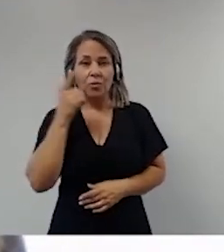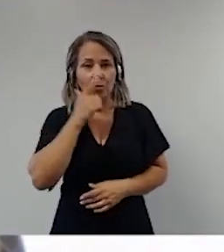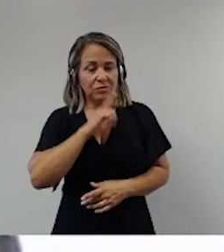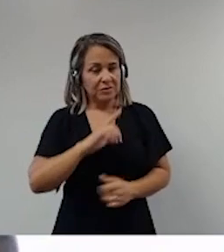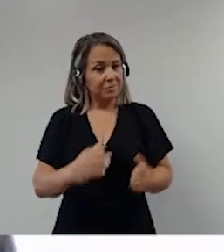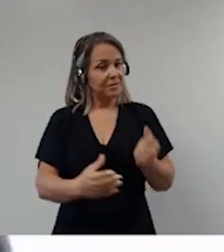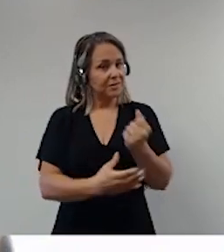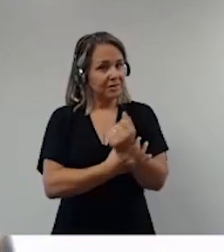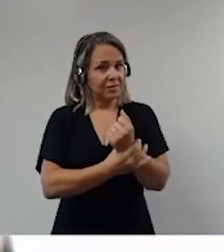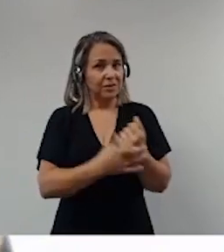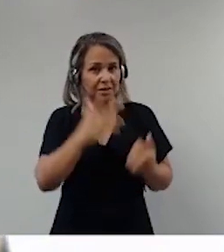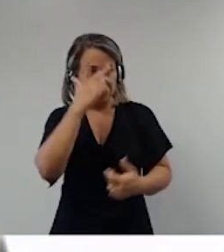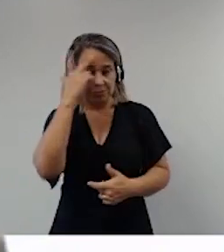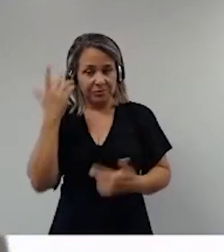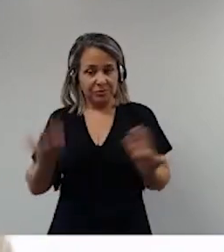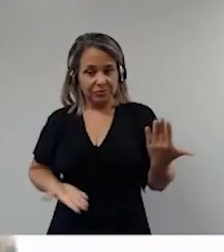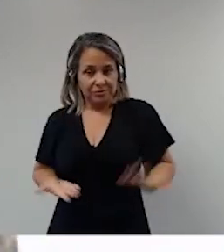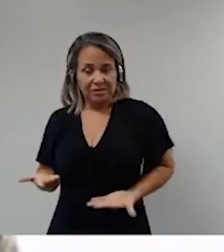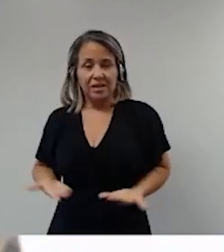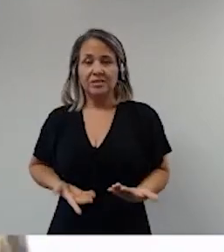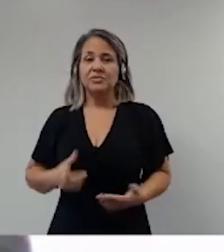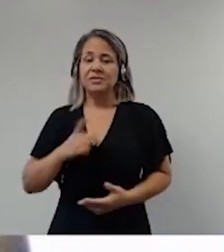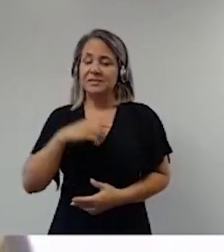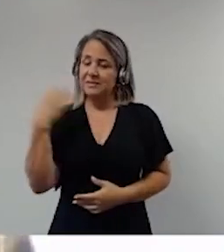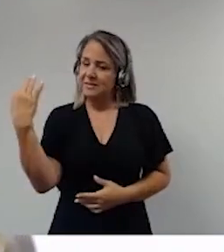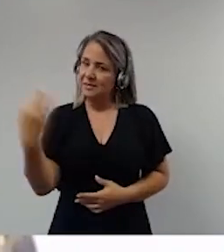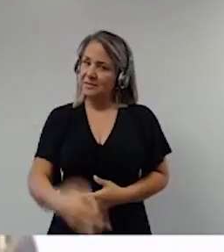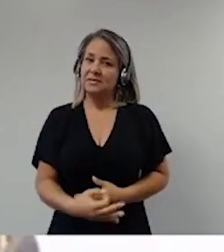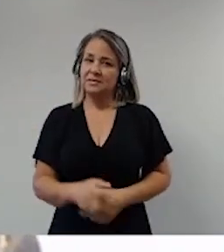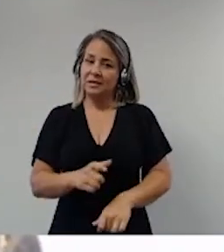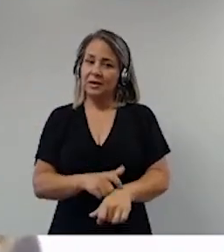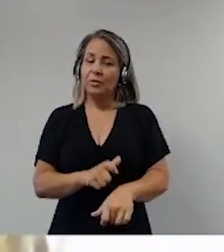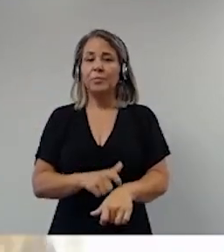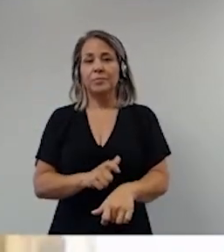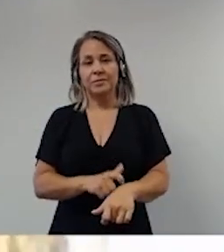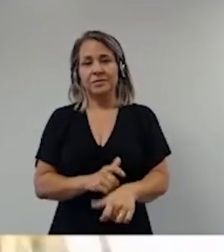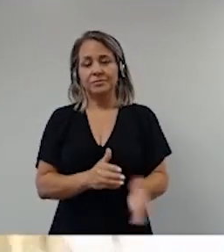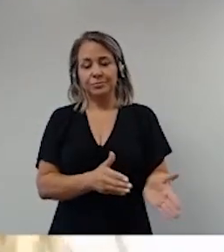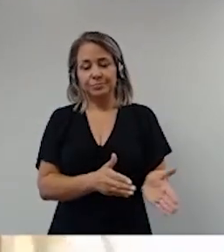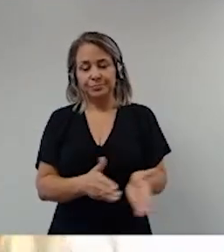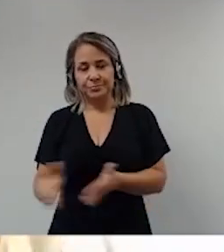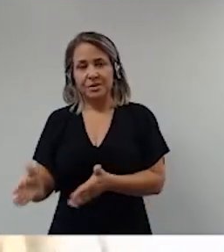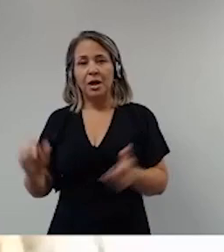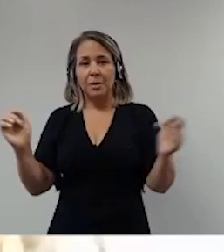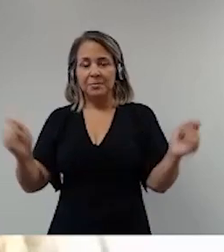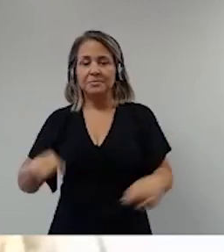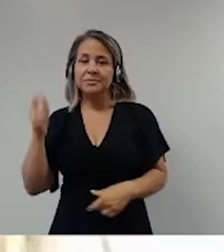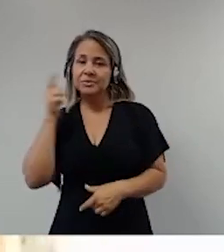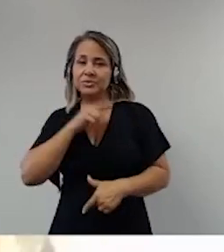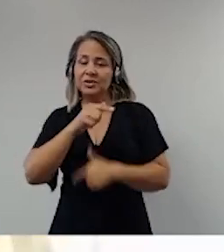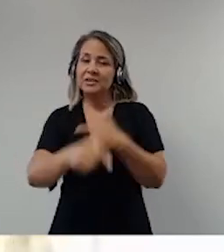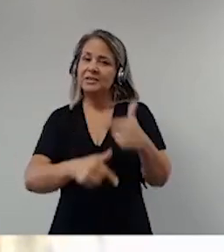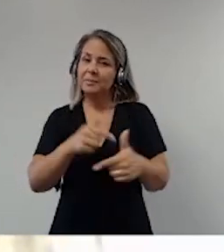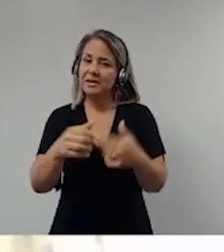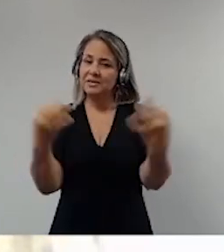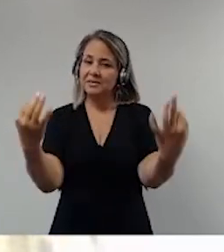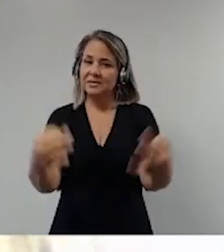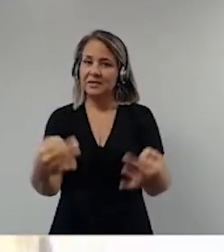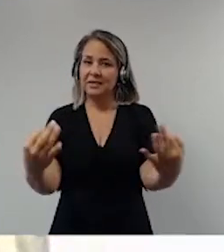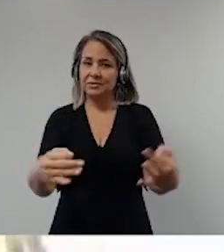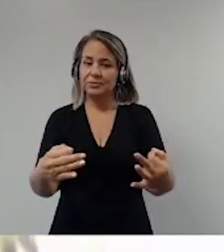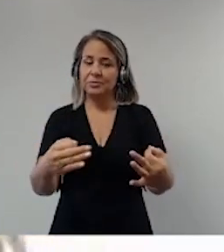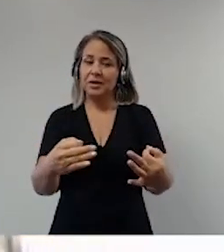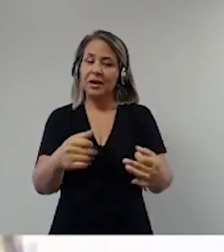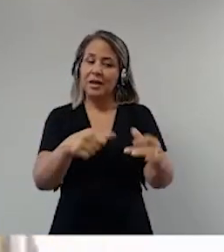assegurar que os funcionários tivessem a certeza de que aquele era o momento e que nós poderíamos continuar trabalhando da forma certa, ainda que de